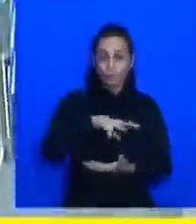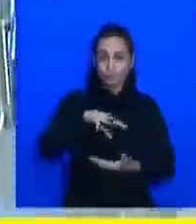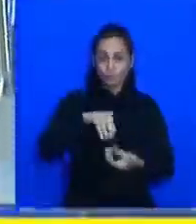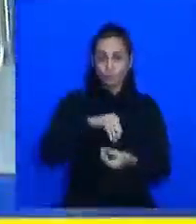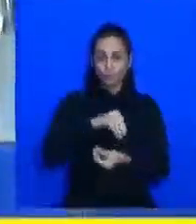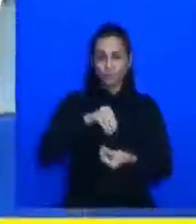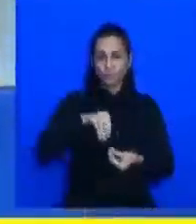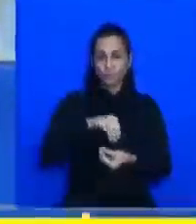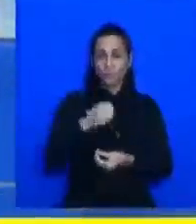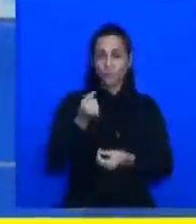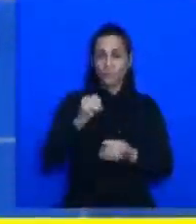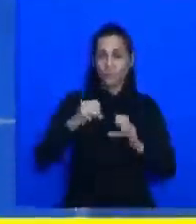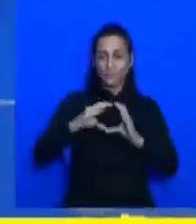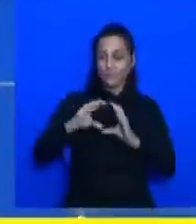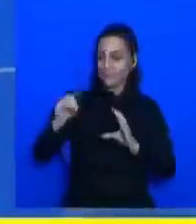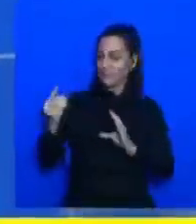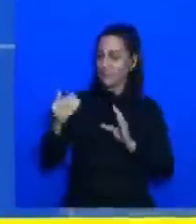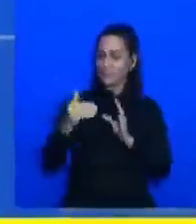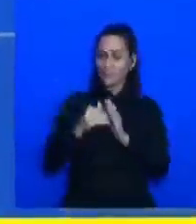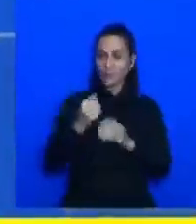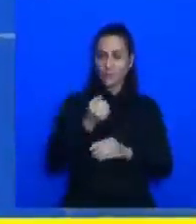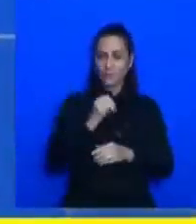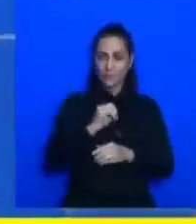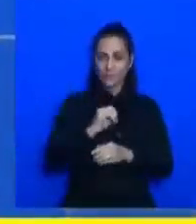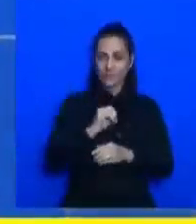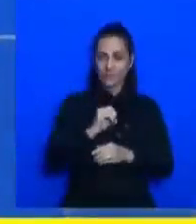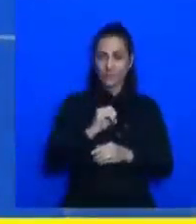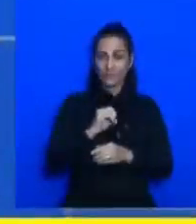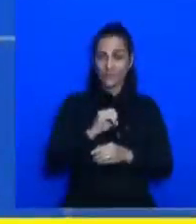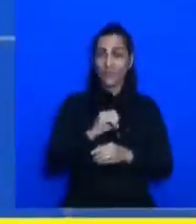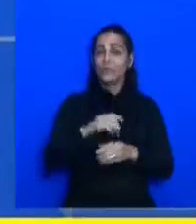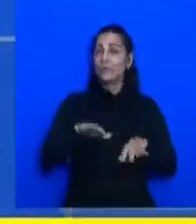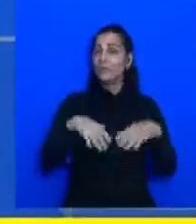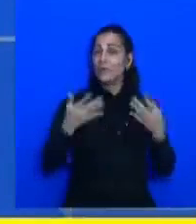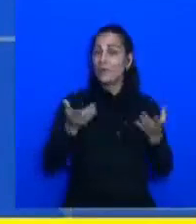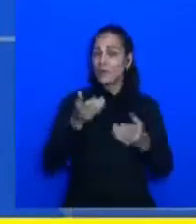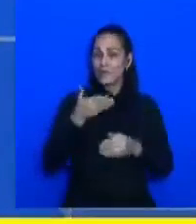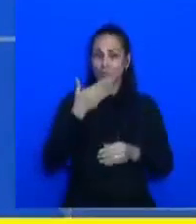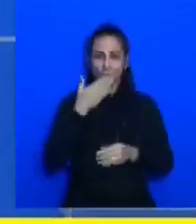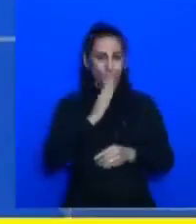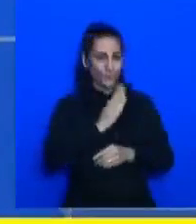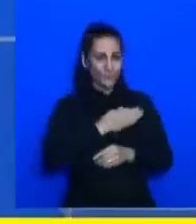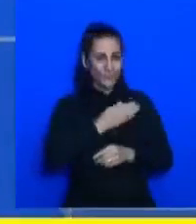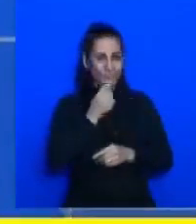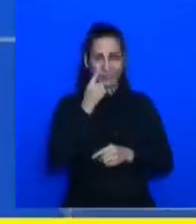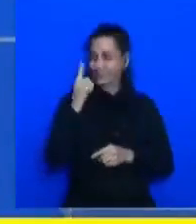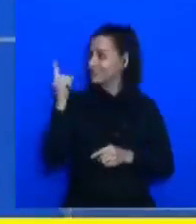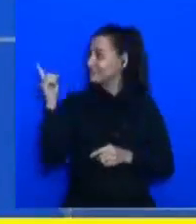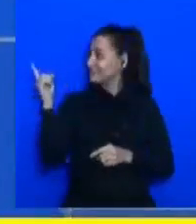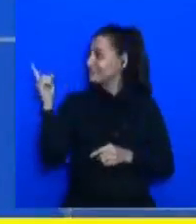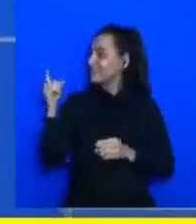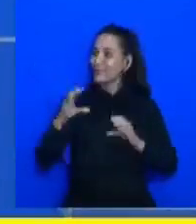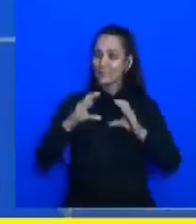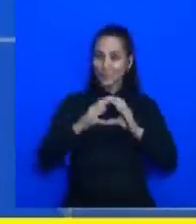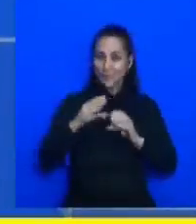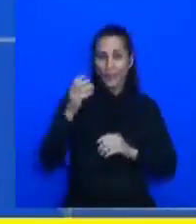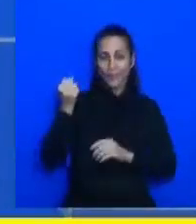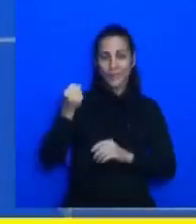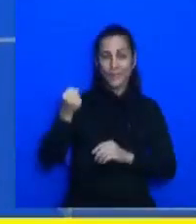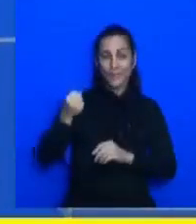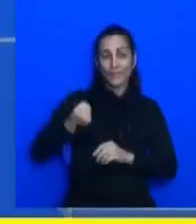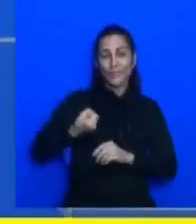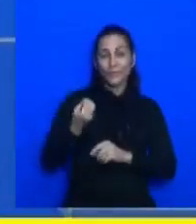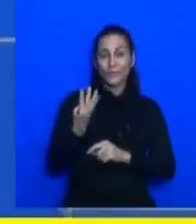Globo recarregado, embaralhando, 80 bolas numeradas de 01 a 80. Qual é o seu time do coração? Está na tela, bola branca,